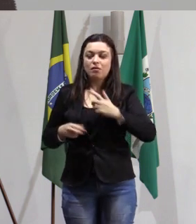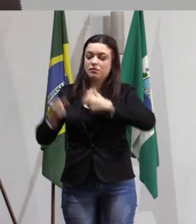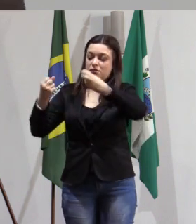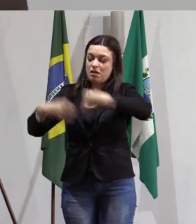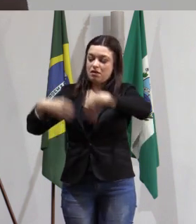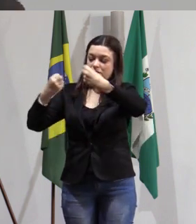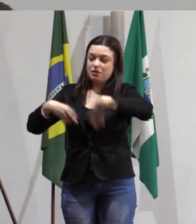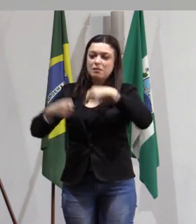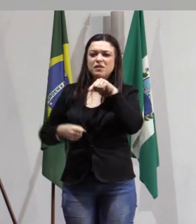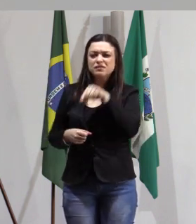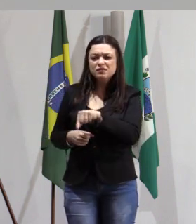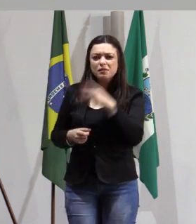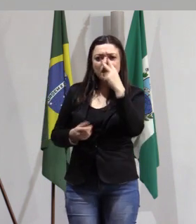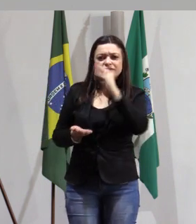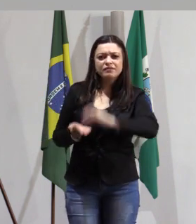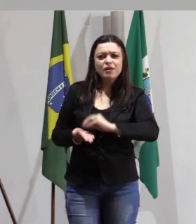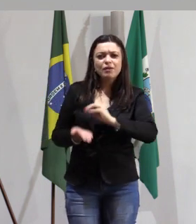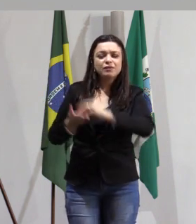Claro, é um projeto